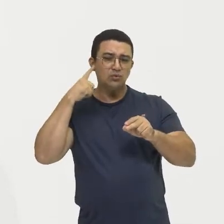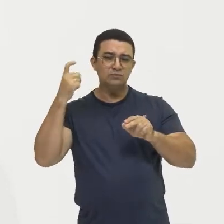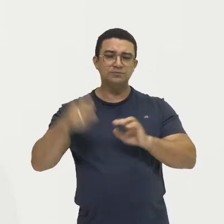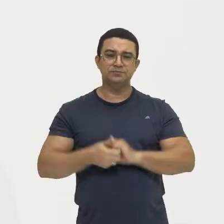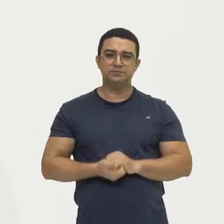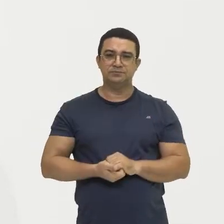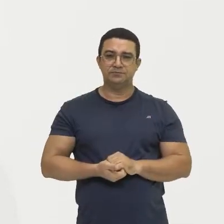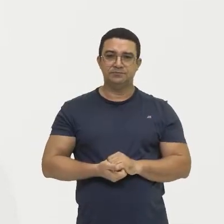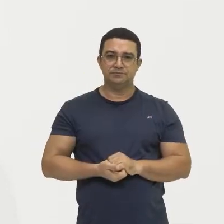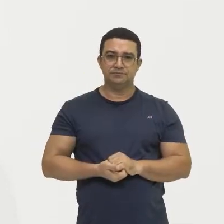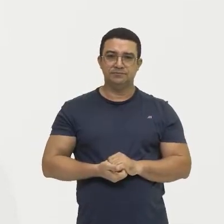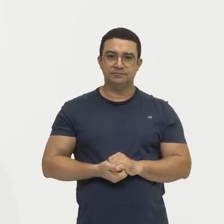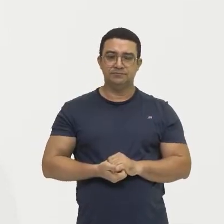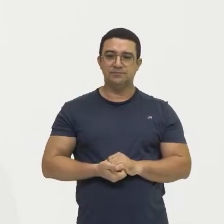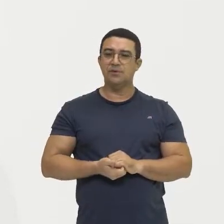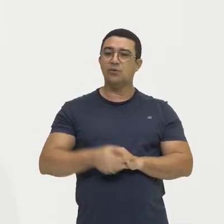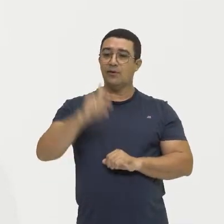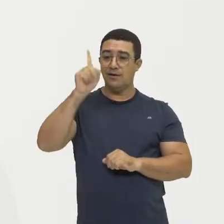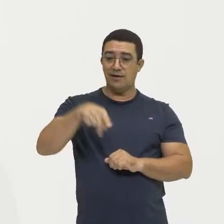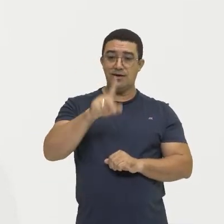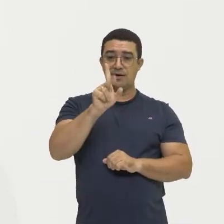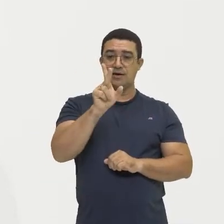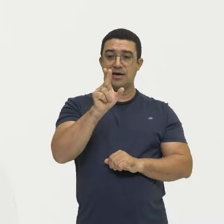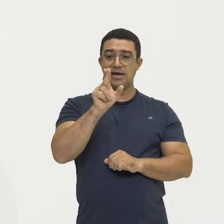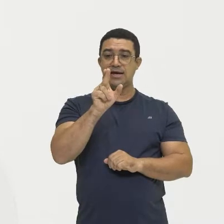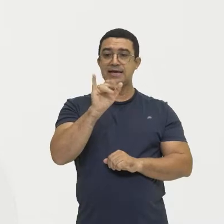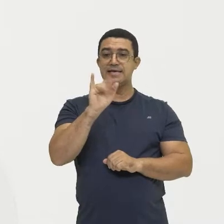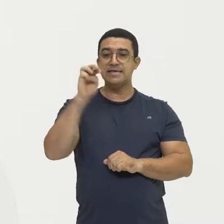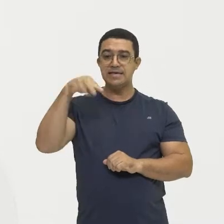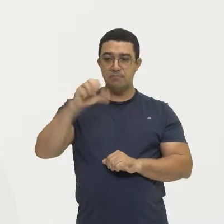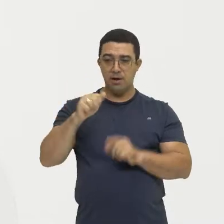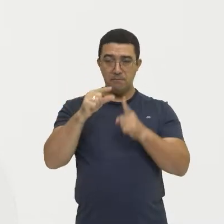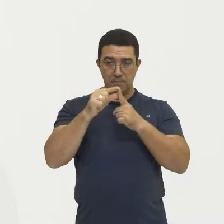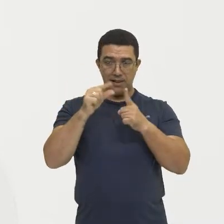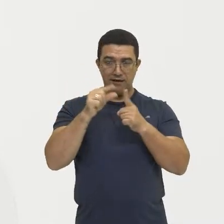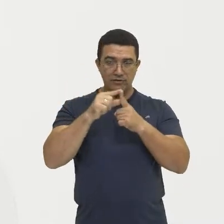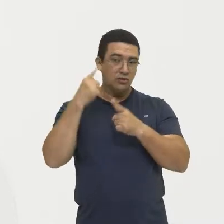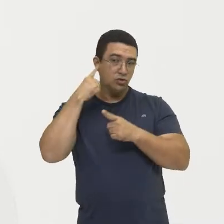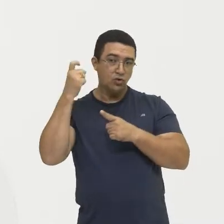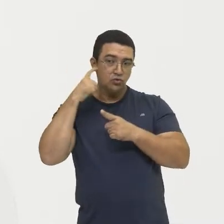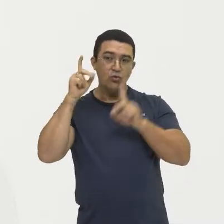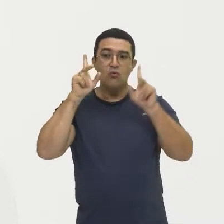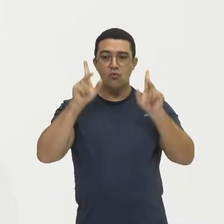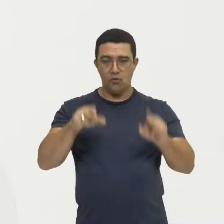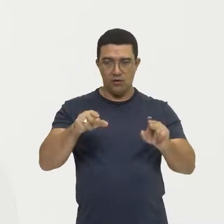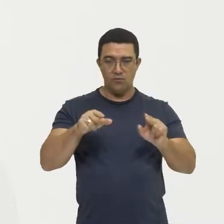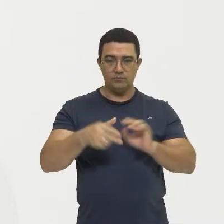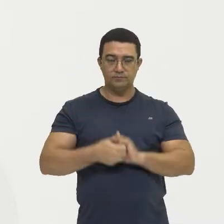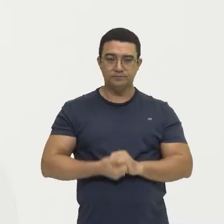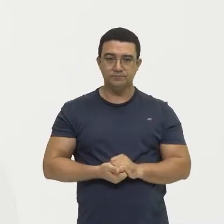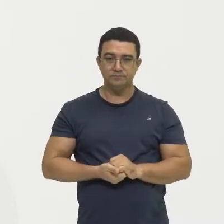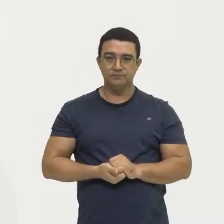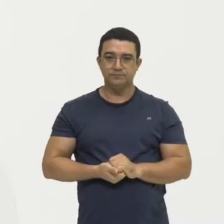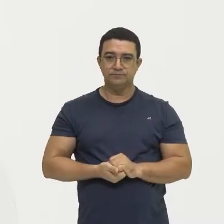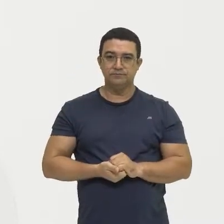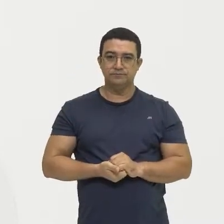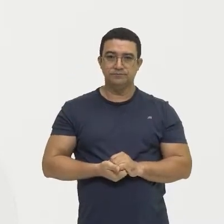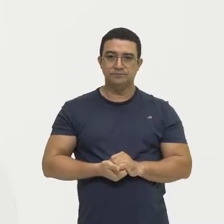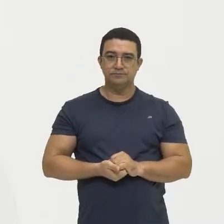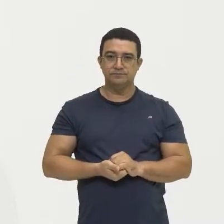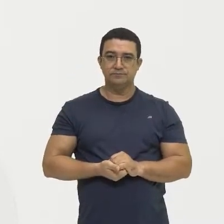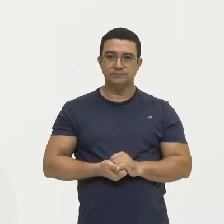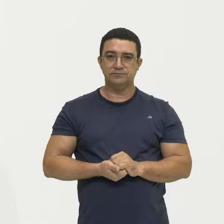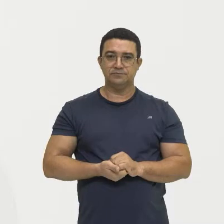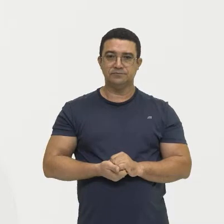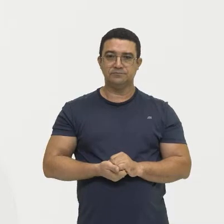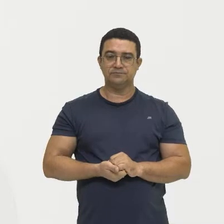São as mesmas palavras, não é isso? Então, observe que nós estamos do meio para o final da estrofe, né? Então,